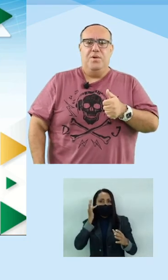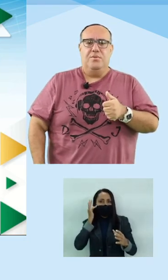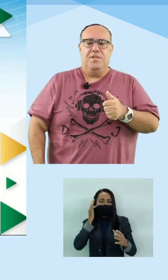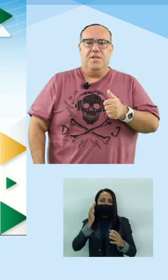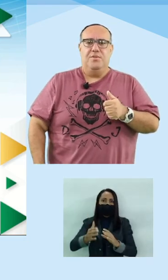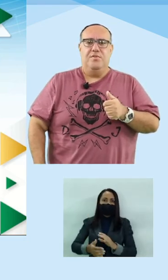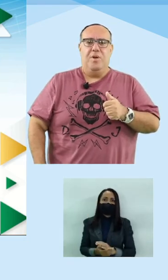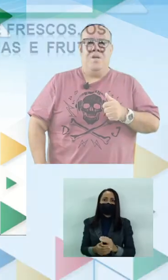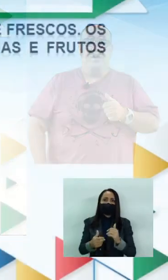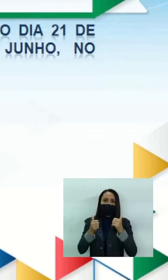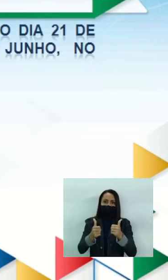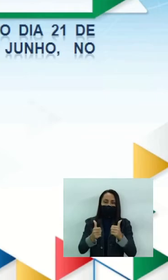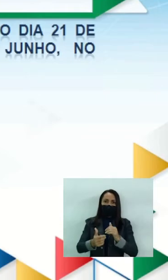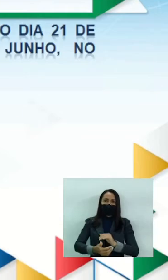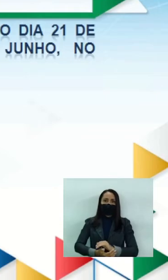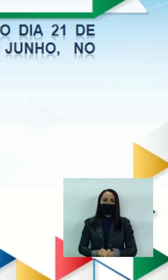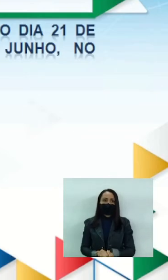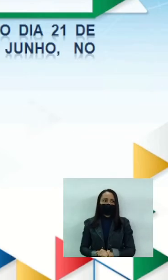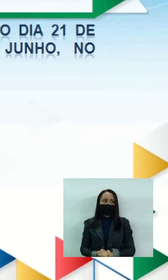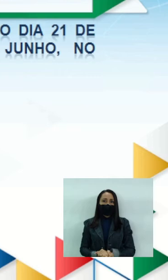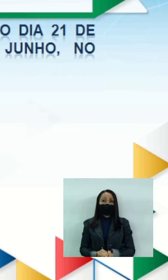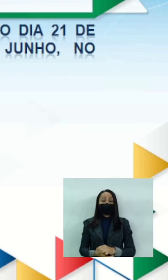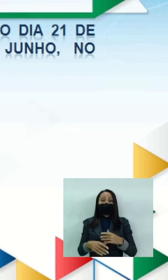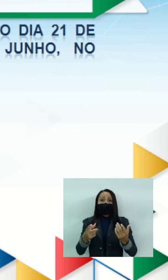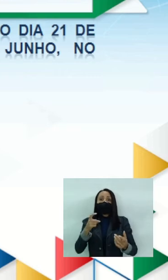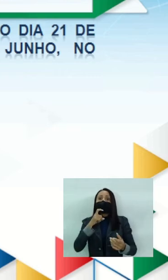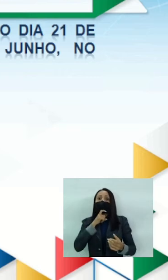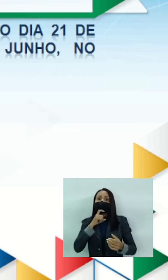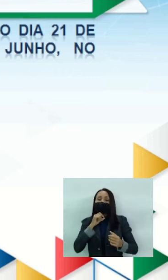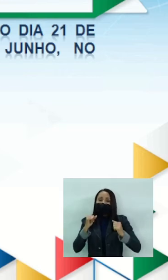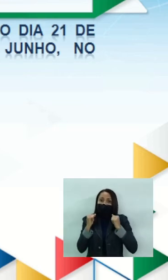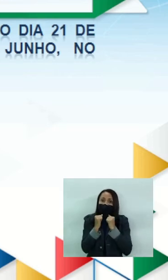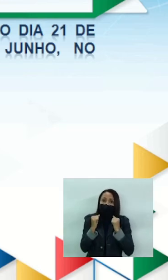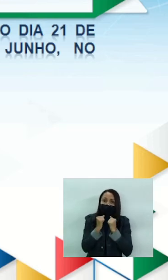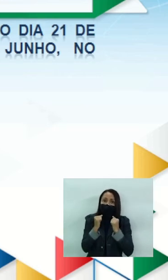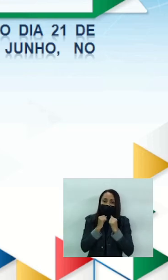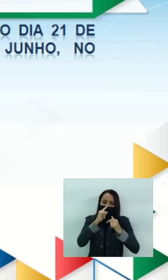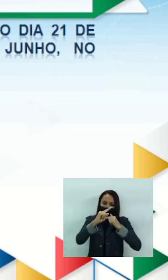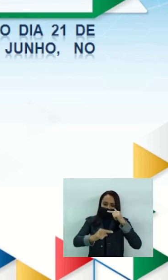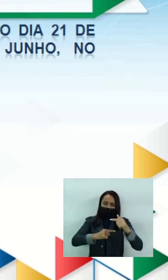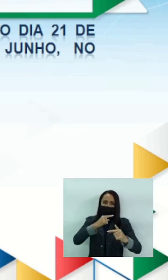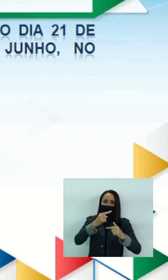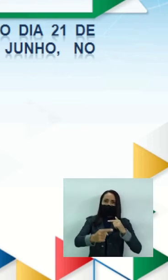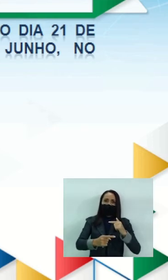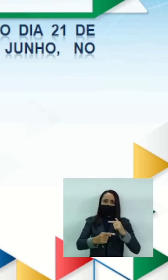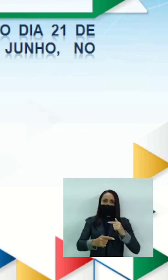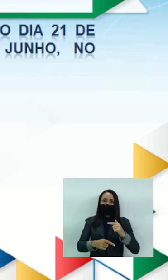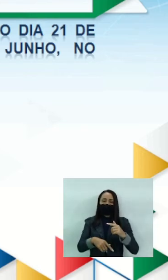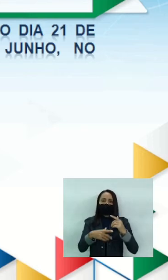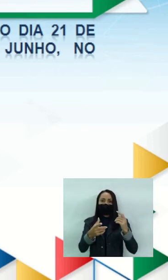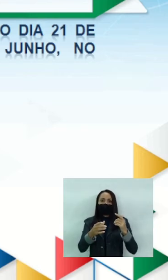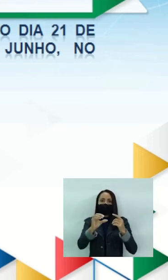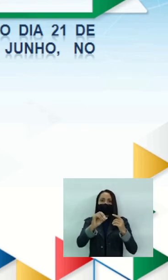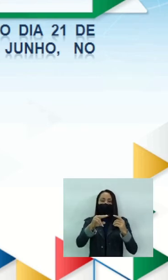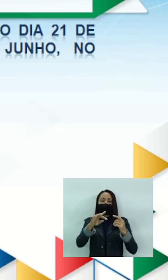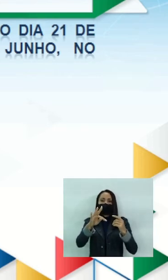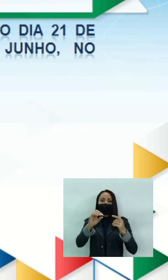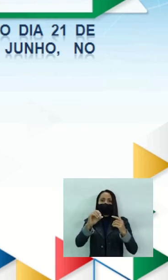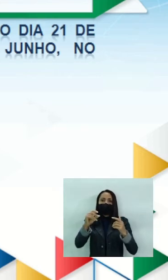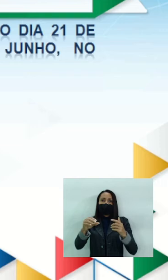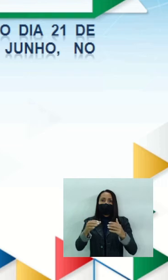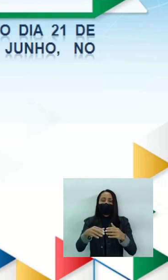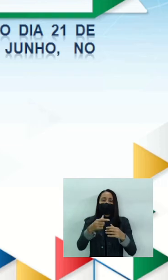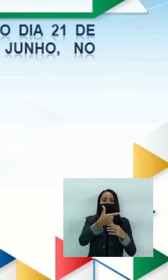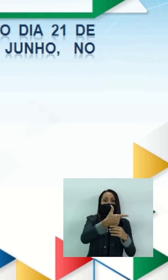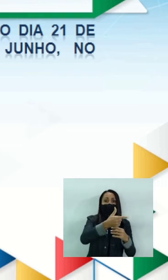do ano, tá certo? Vamos lá. No inverno, inicia-se após o outono, aproximadamente no dia 21 de dezembro no